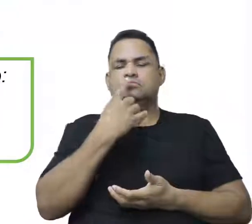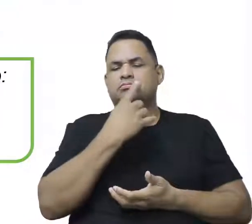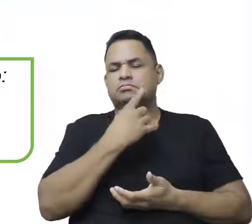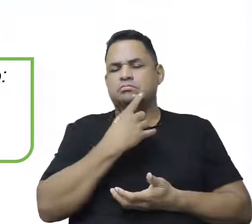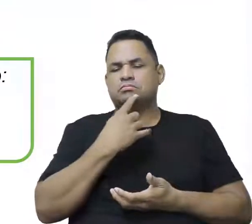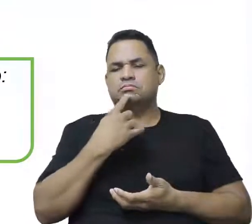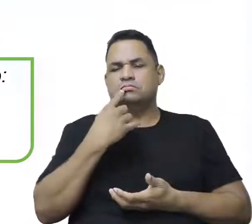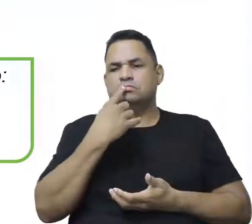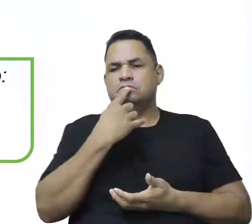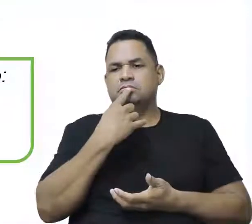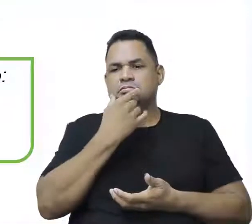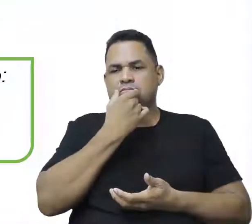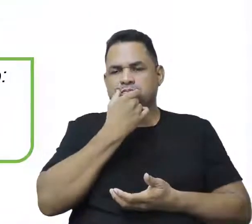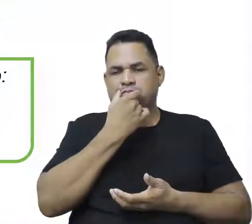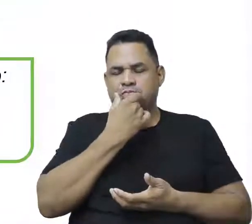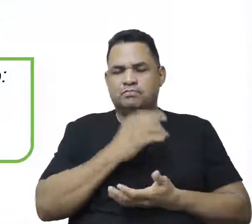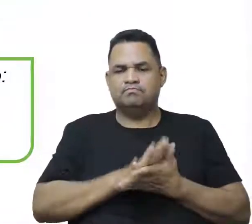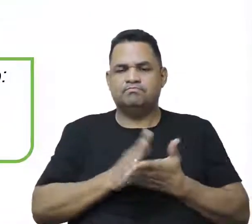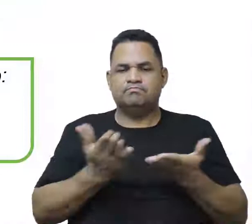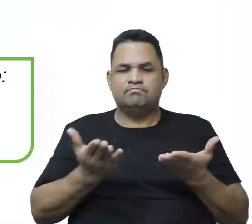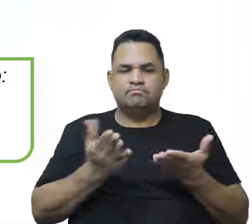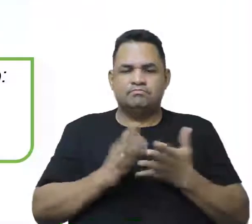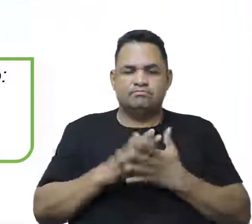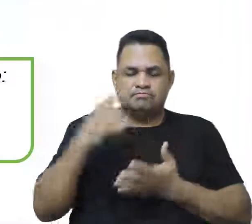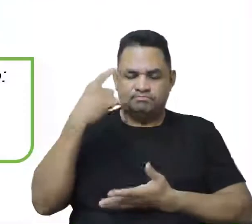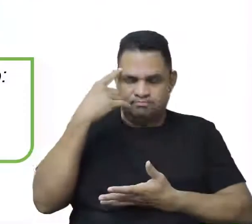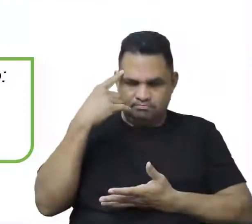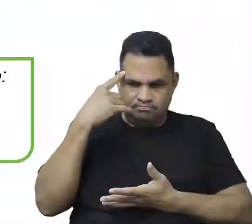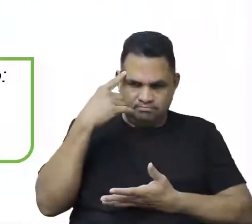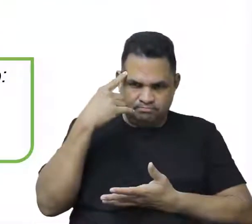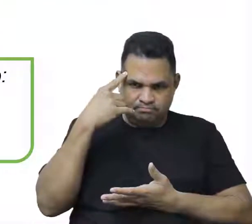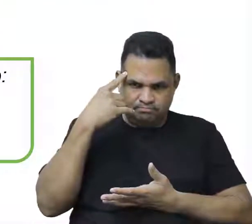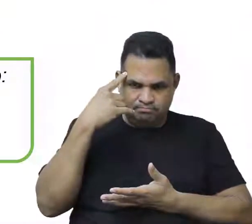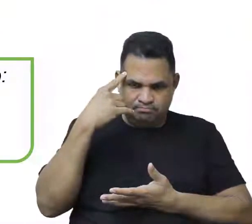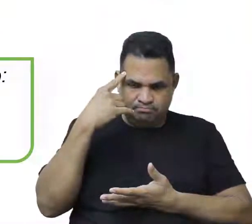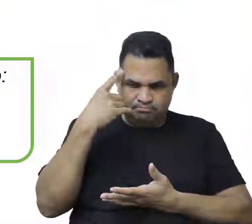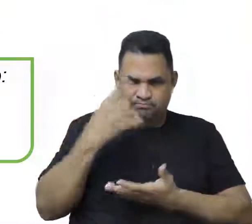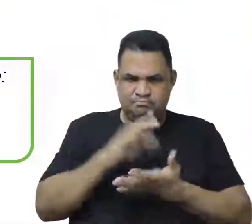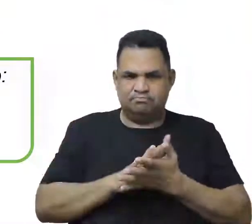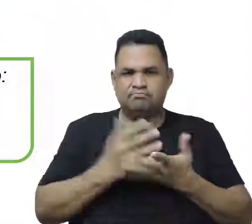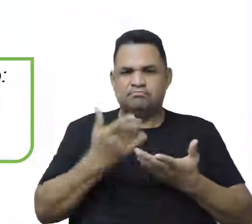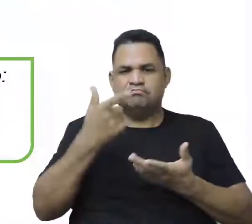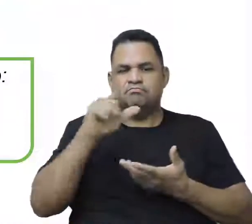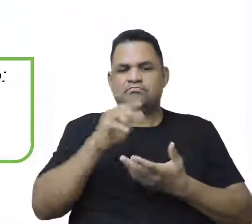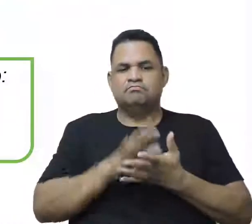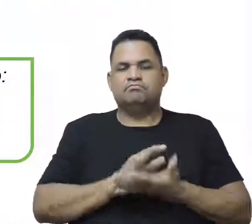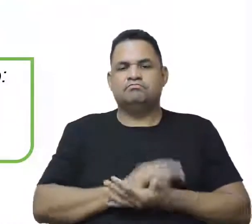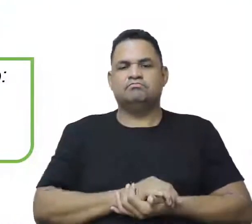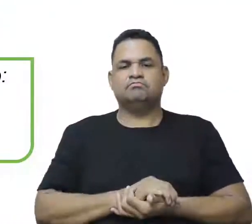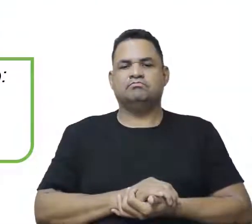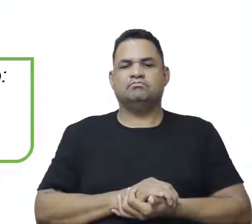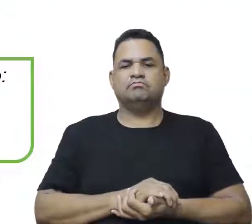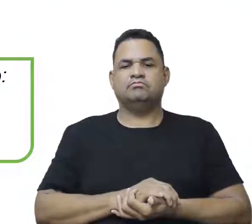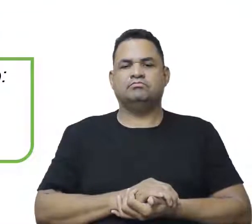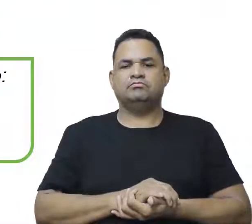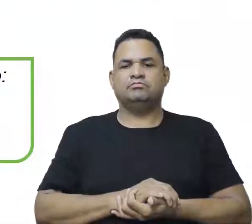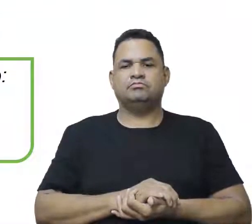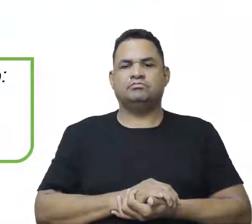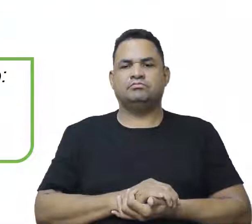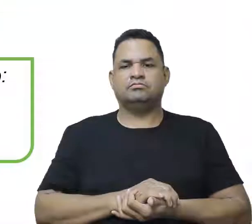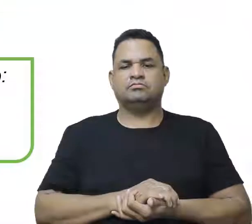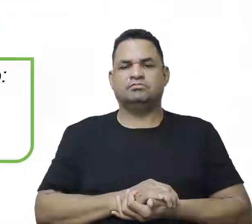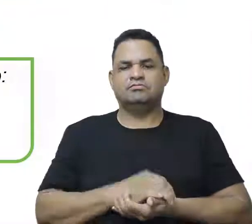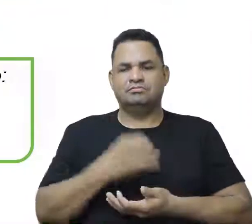né, nessa expressão. Aí você fica ali pensando, gerando ali... A pessoa consegue perceber esse desconforto. A mão na cabeça